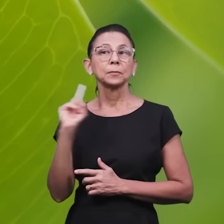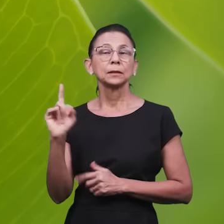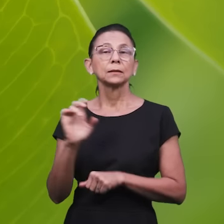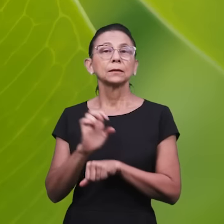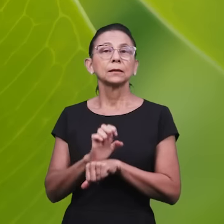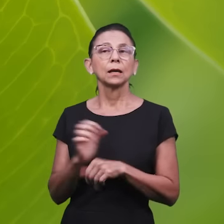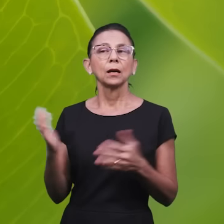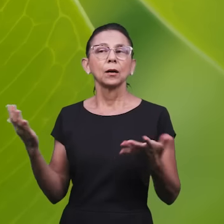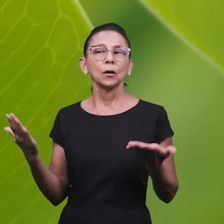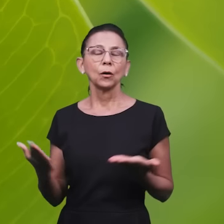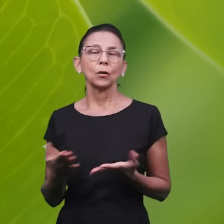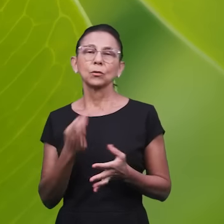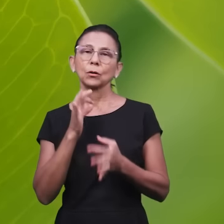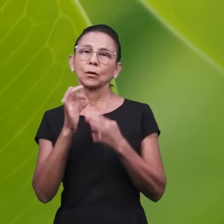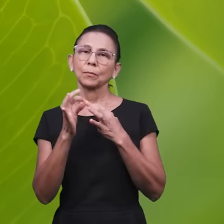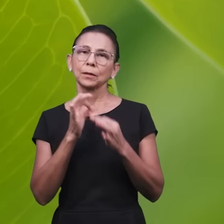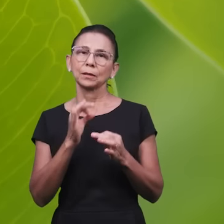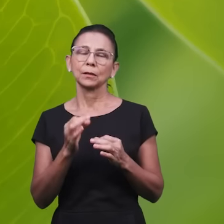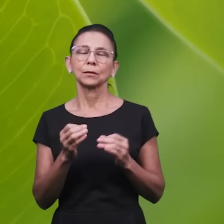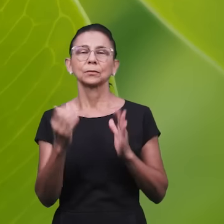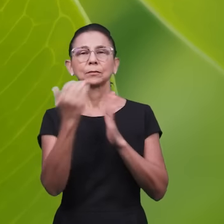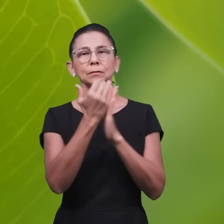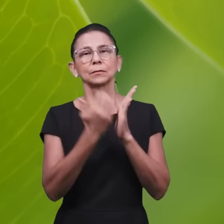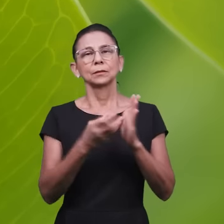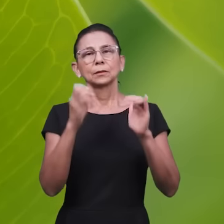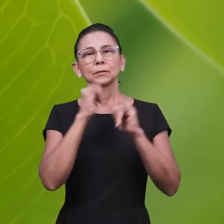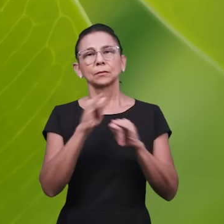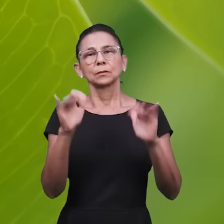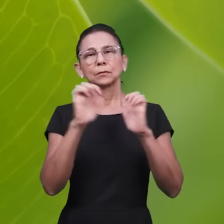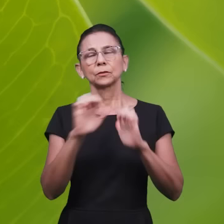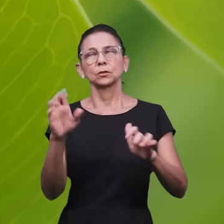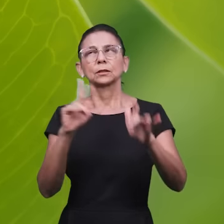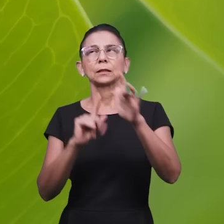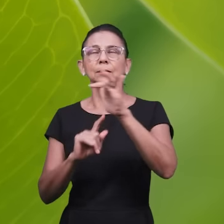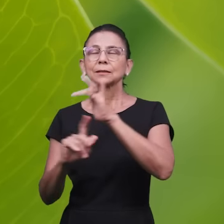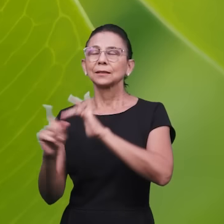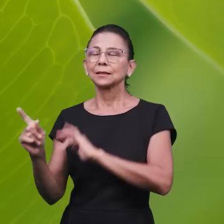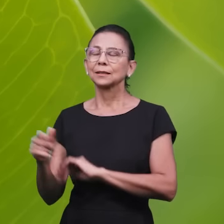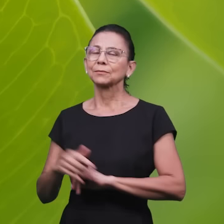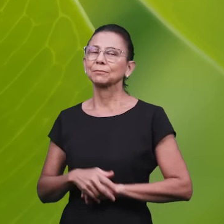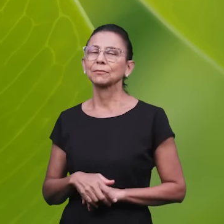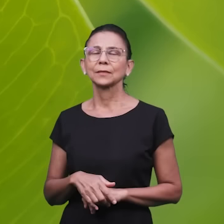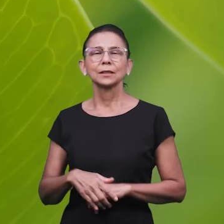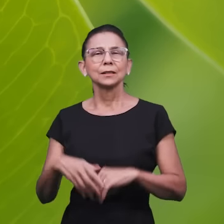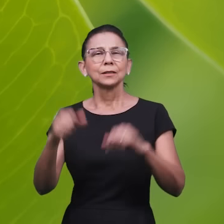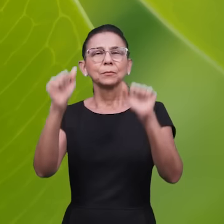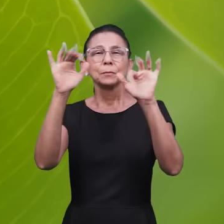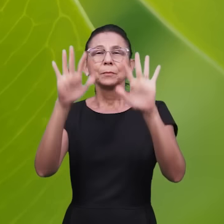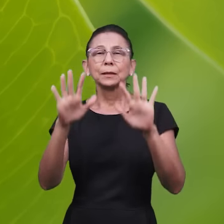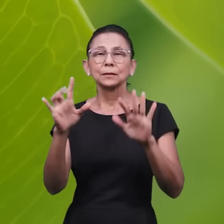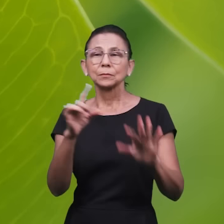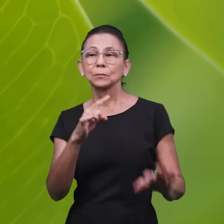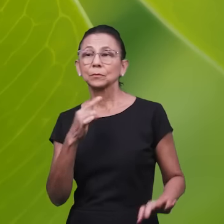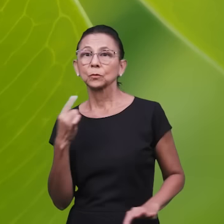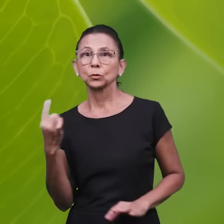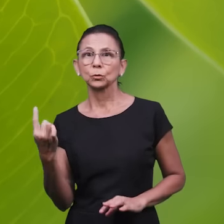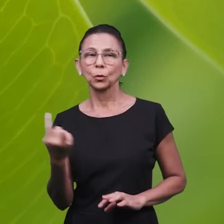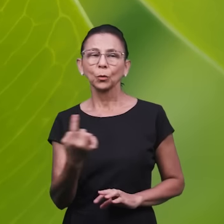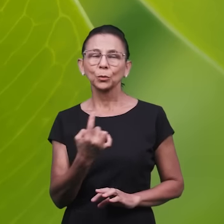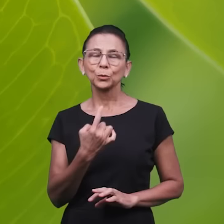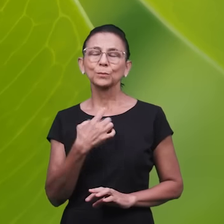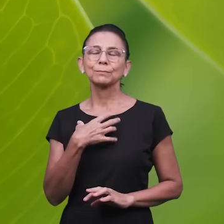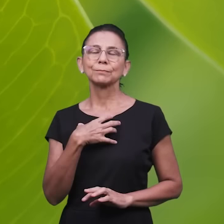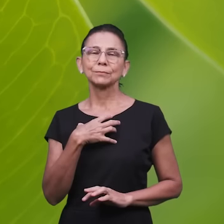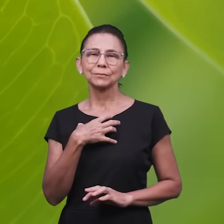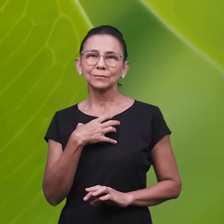Gerais. E hoje eu vim falar um pouco sobre o programa Anunciando o Evangelho Eterno. O programa tem sido uma grande bênção para todos nós, pois